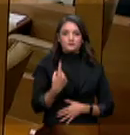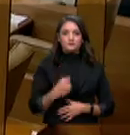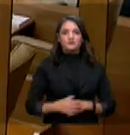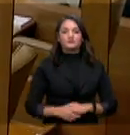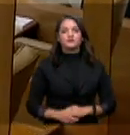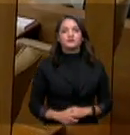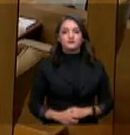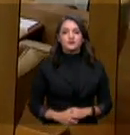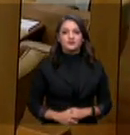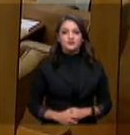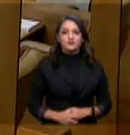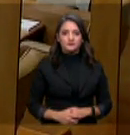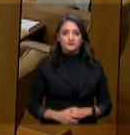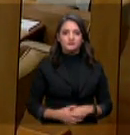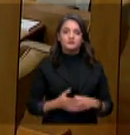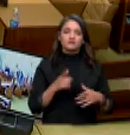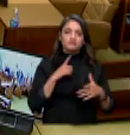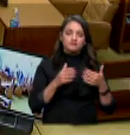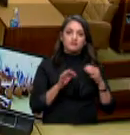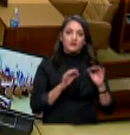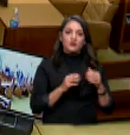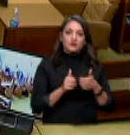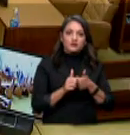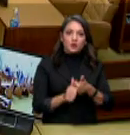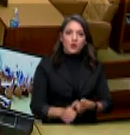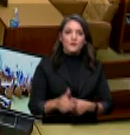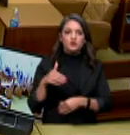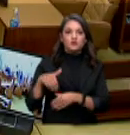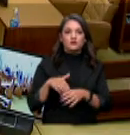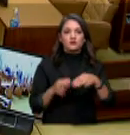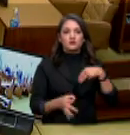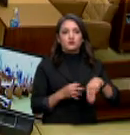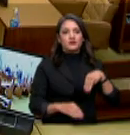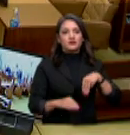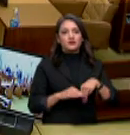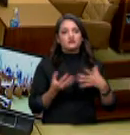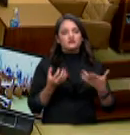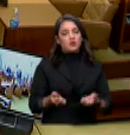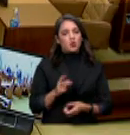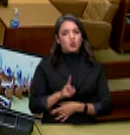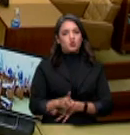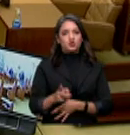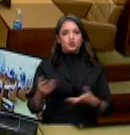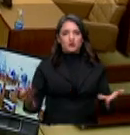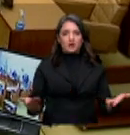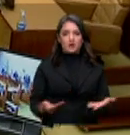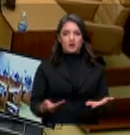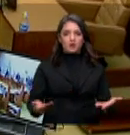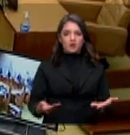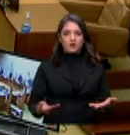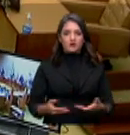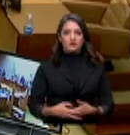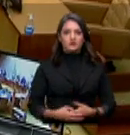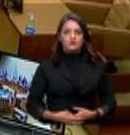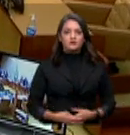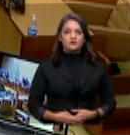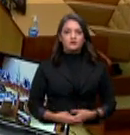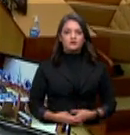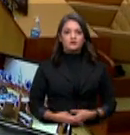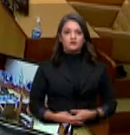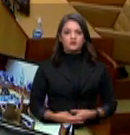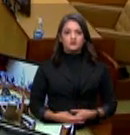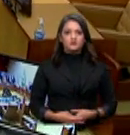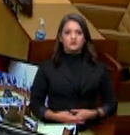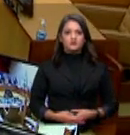381. Estamos com a coleta de votos dos ministros, que vamos continuar acompanhando agora, já com a expectativa